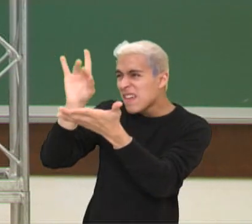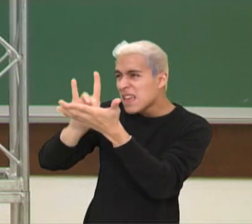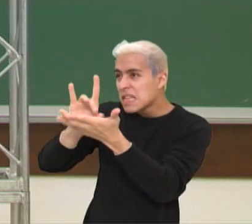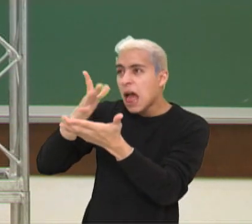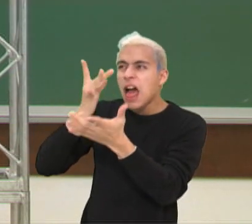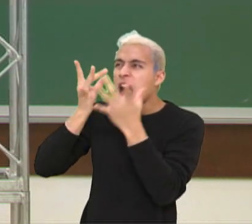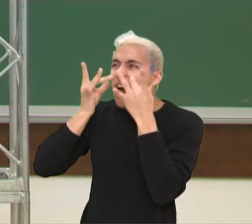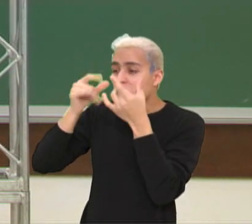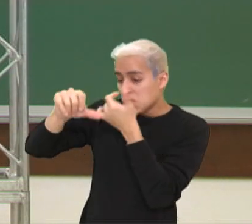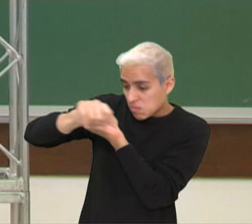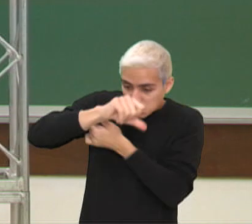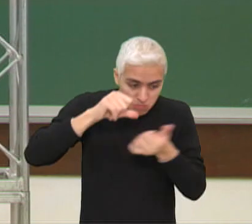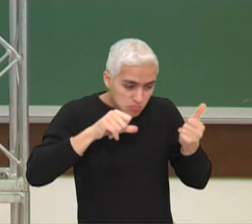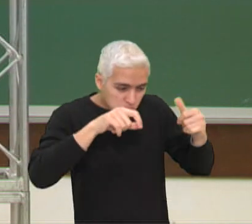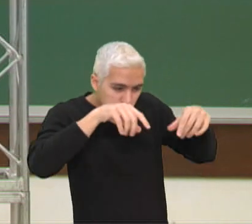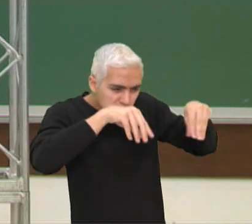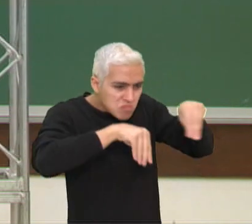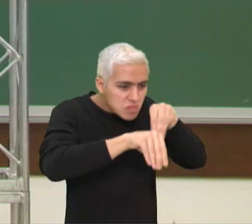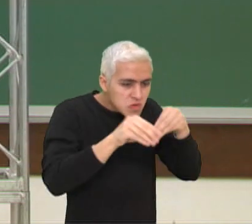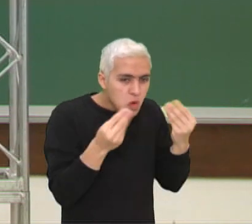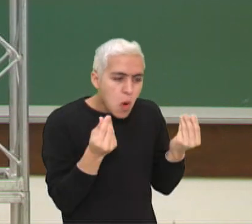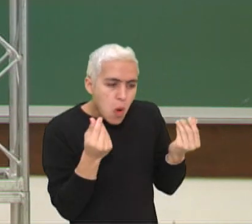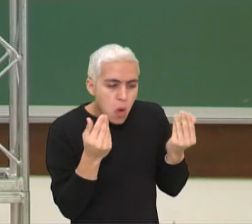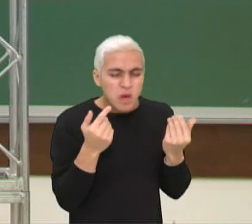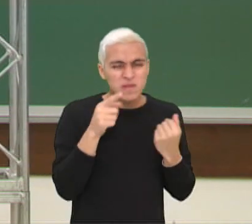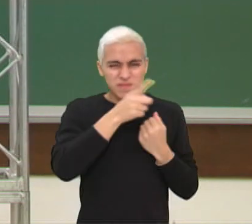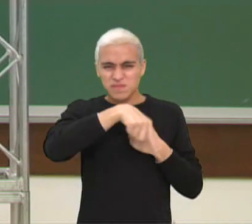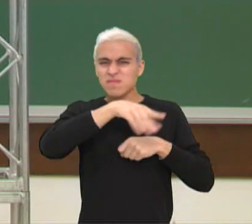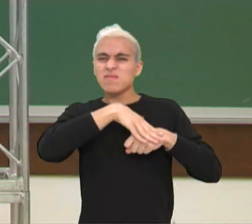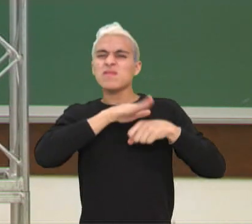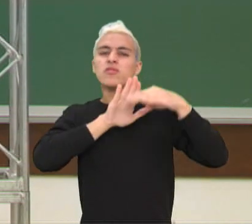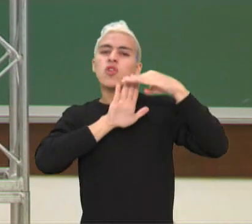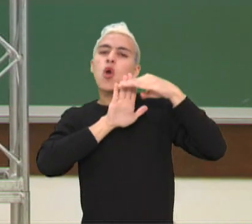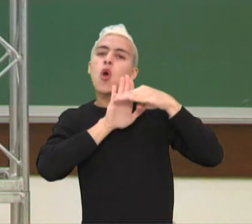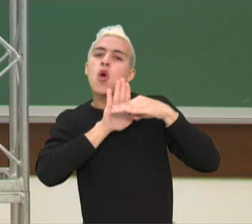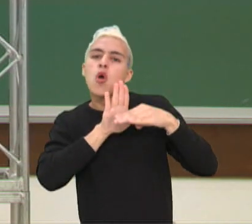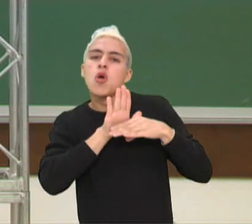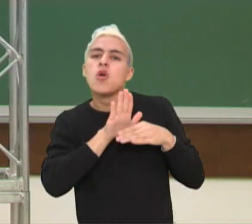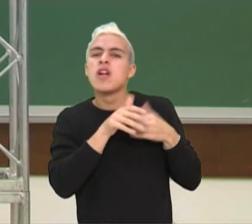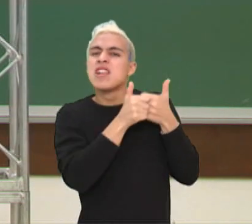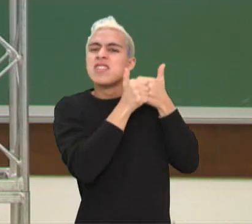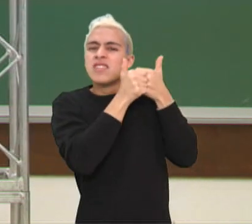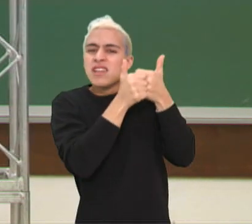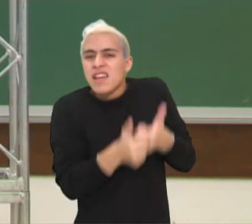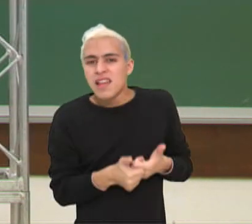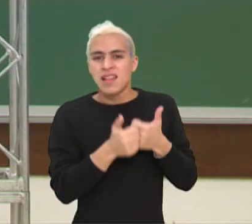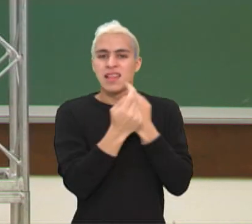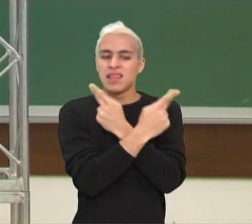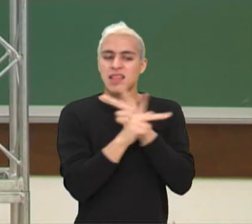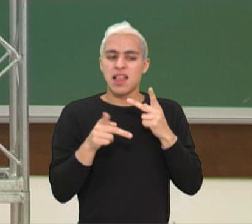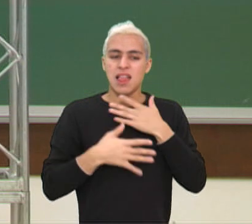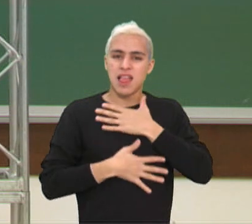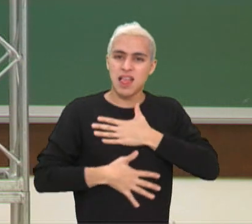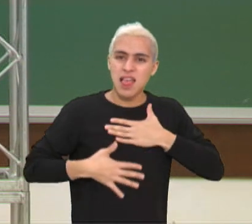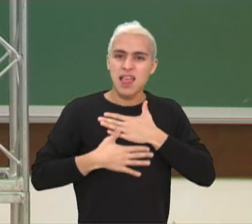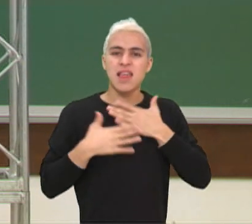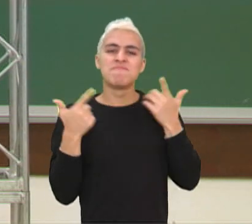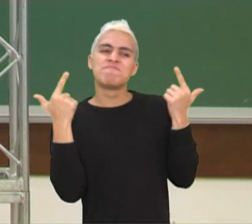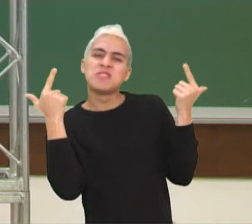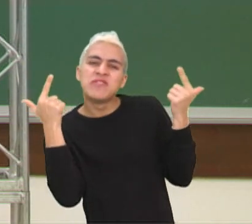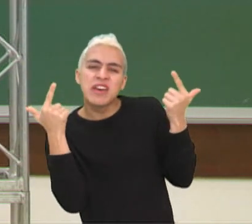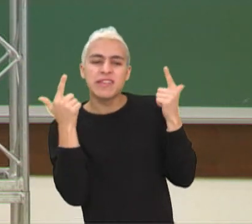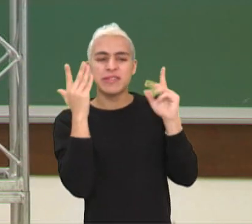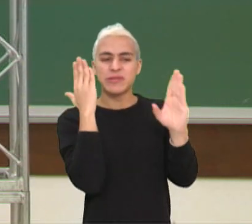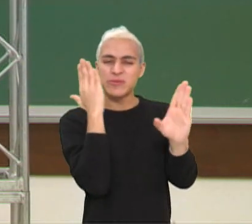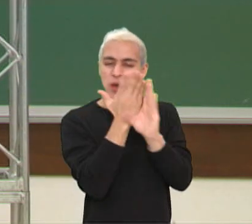tinha todo um cronograma que eles seguiam através dos jogos, toda uma diversão, tudo especificado ali no